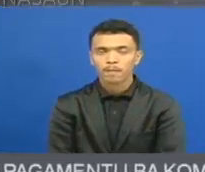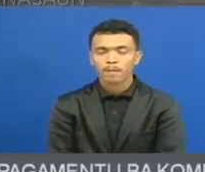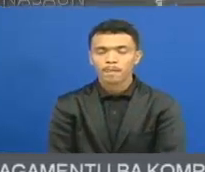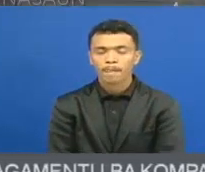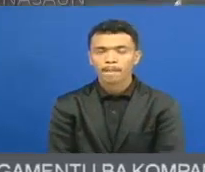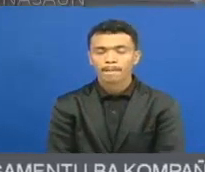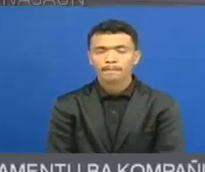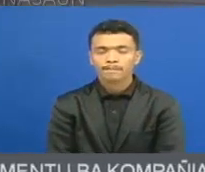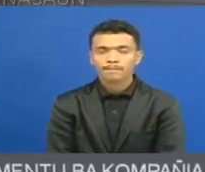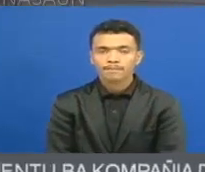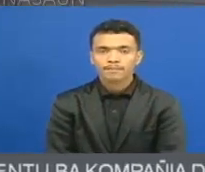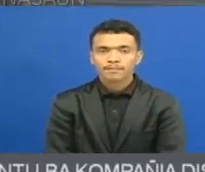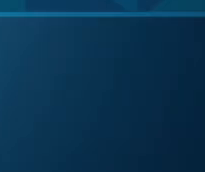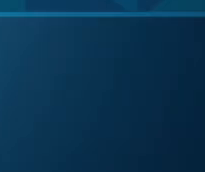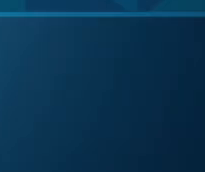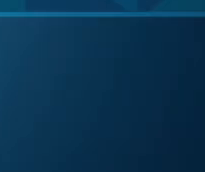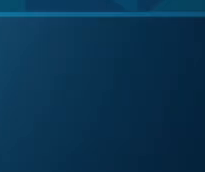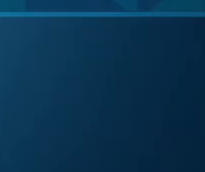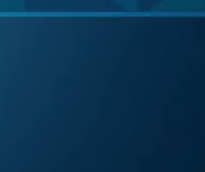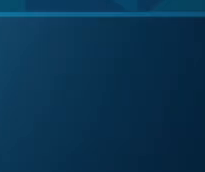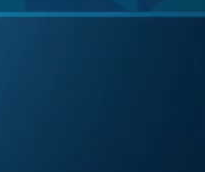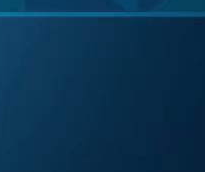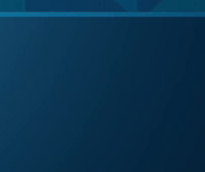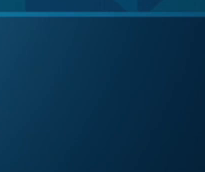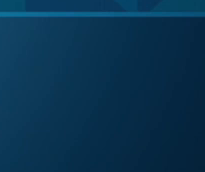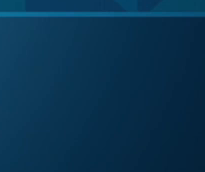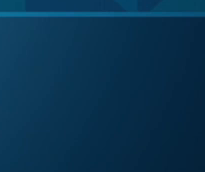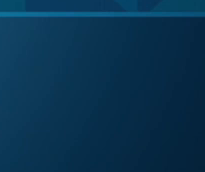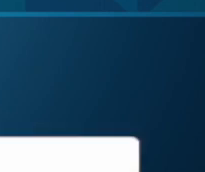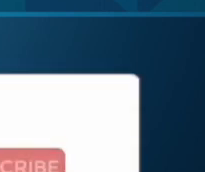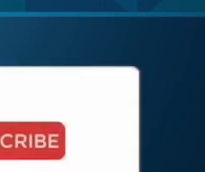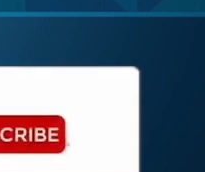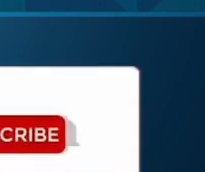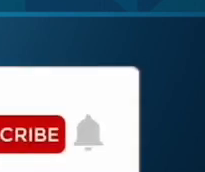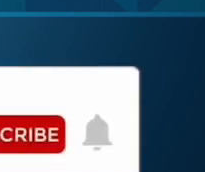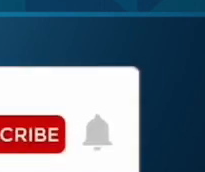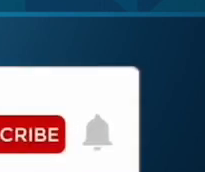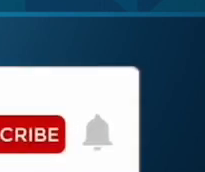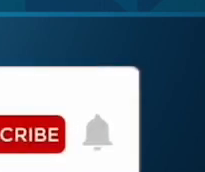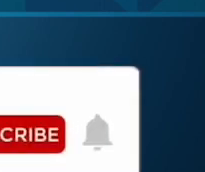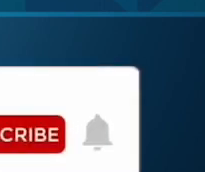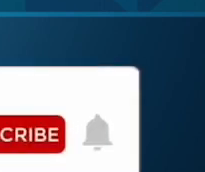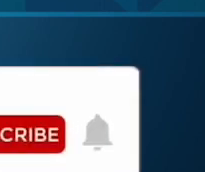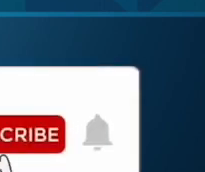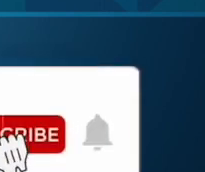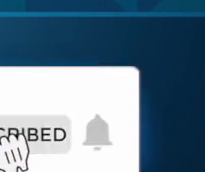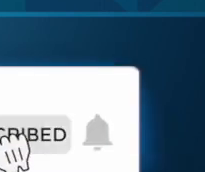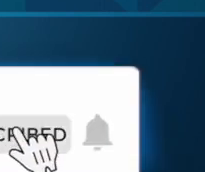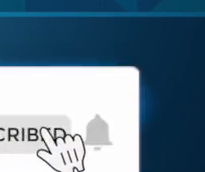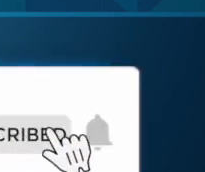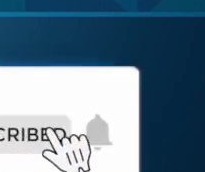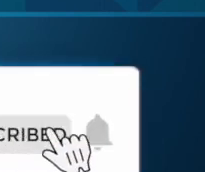Lídia Martins, ba RTTL. A tu retan informação factuais não atuais, que te haluha,